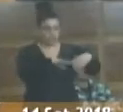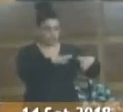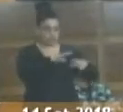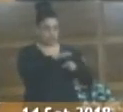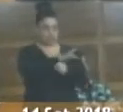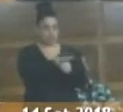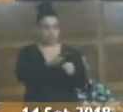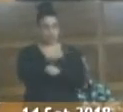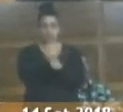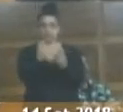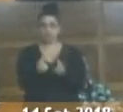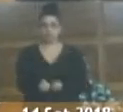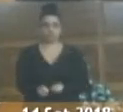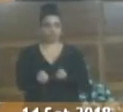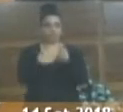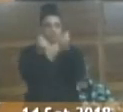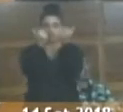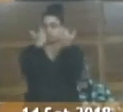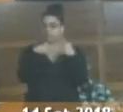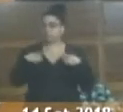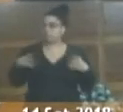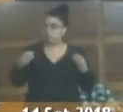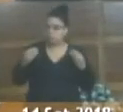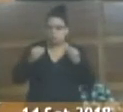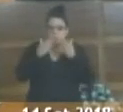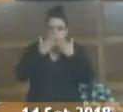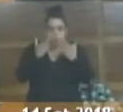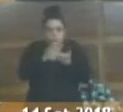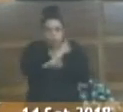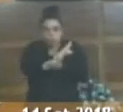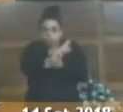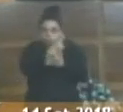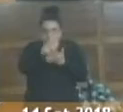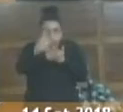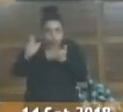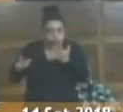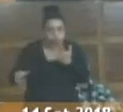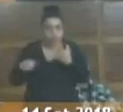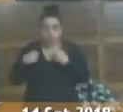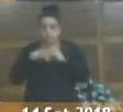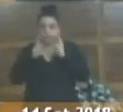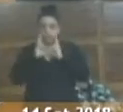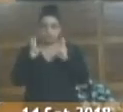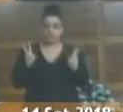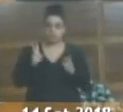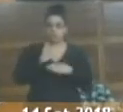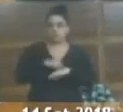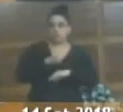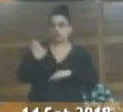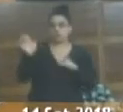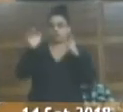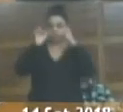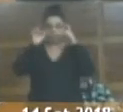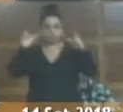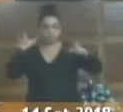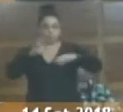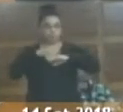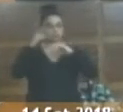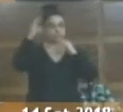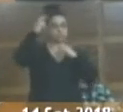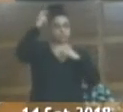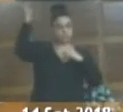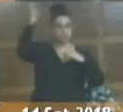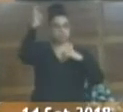muito rico, que tem muitas, muitas potências. E eu acho que a gente tem que olhar com um pouco mais de inteligência para